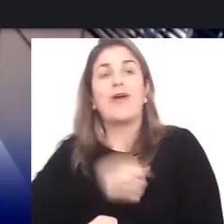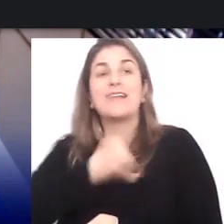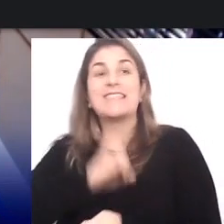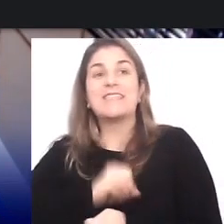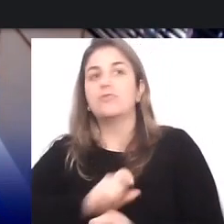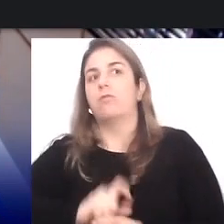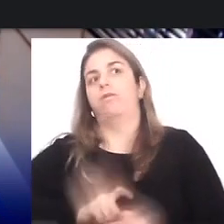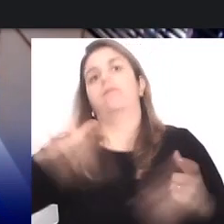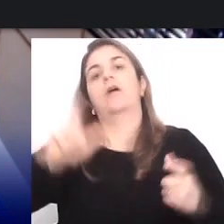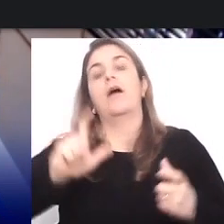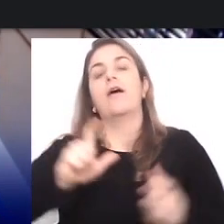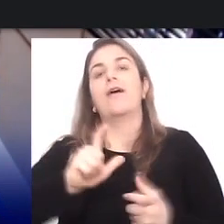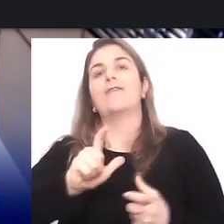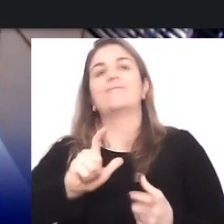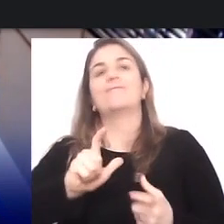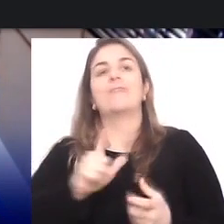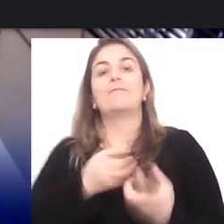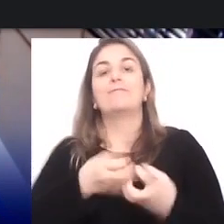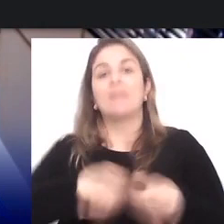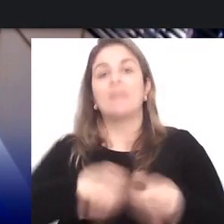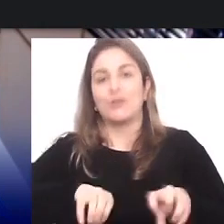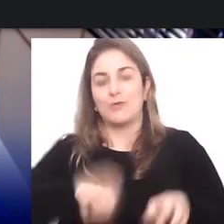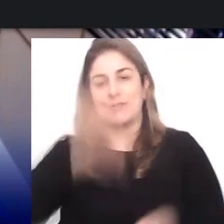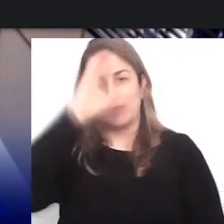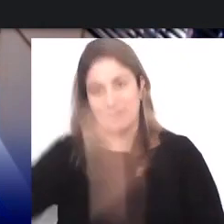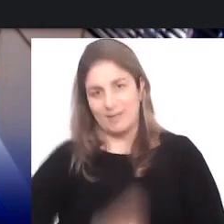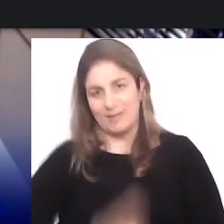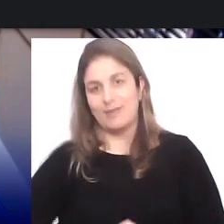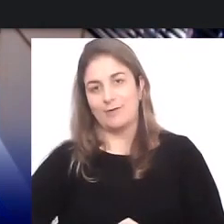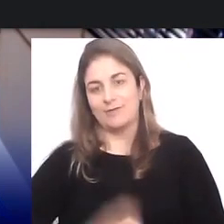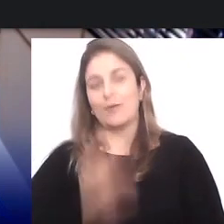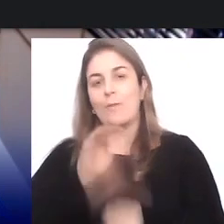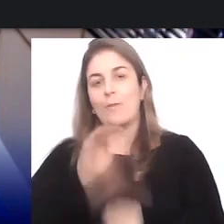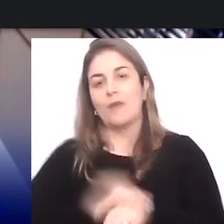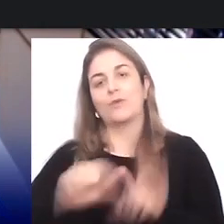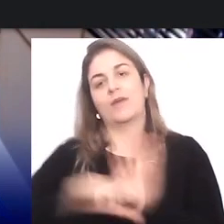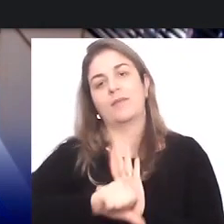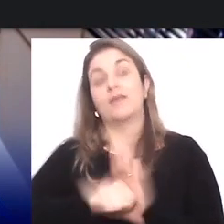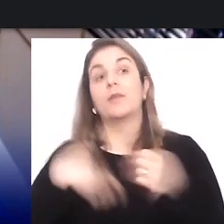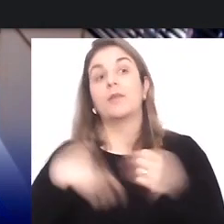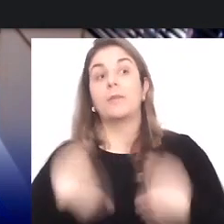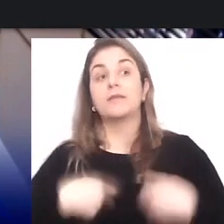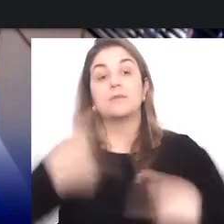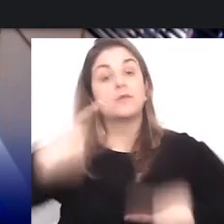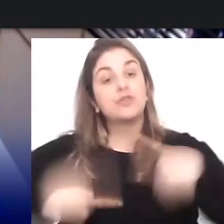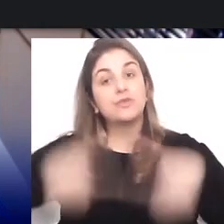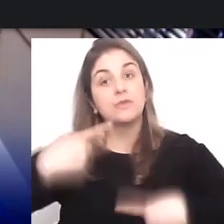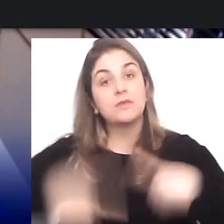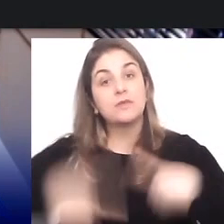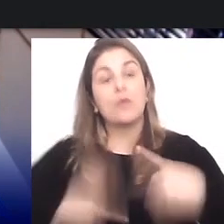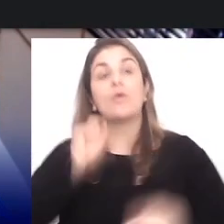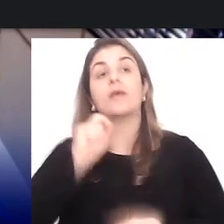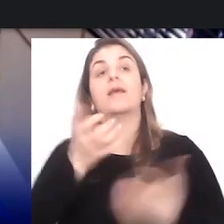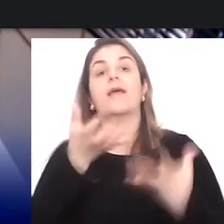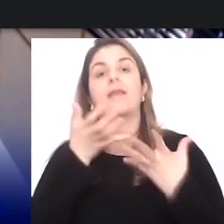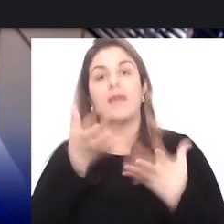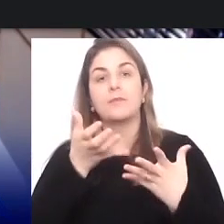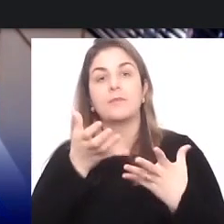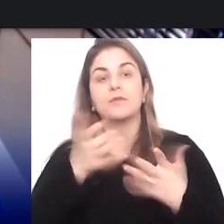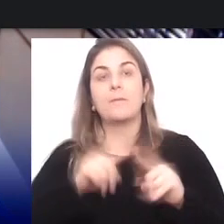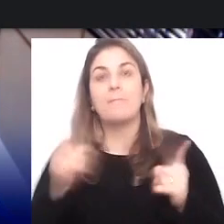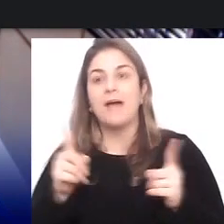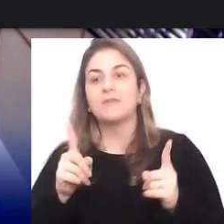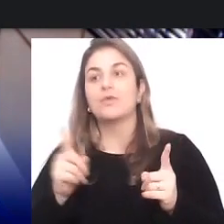nos mata. O grande desafio é encontrar o difícil equilíbrio e discutir qual é a justiça que nós queremos dentro daquilo que nós podemos